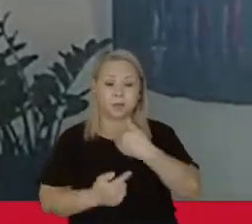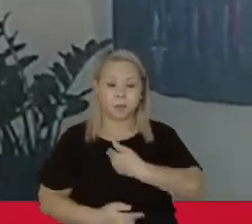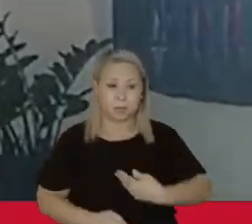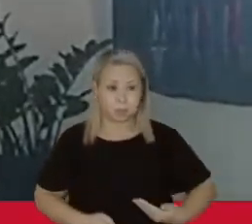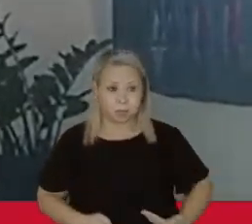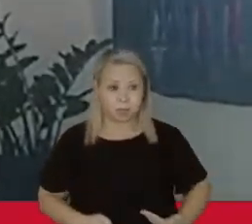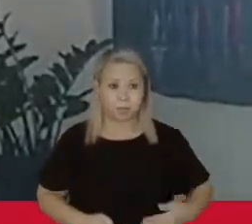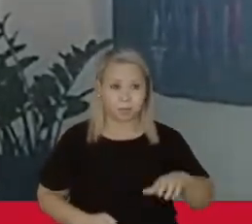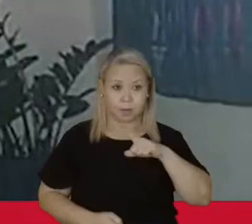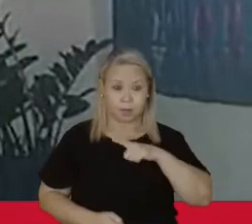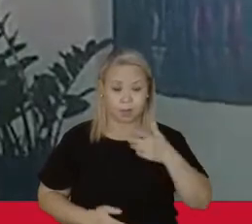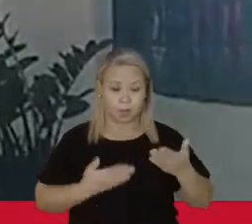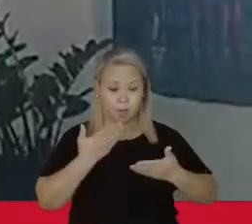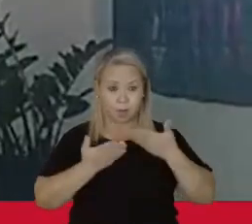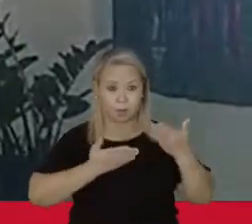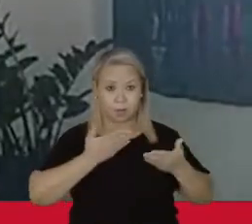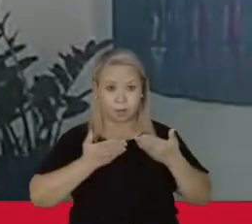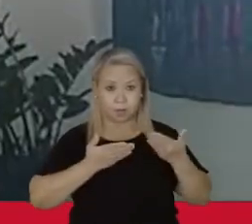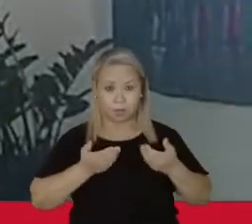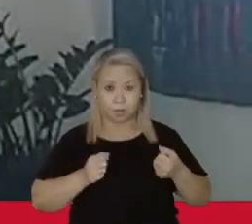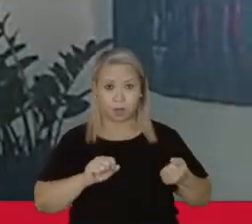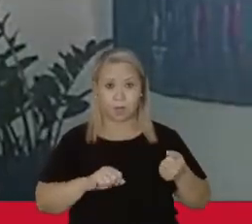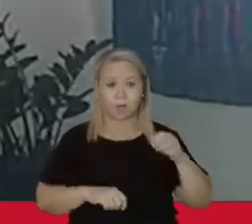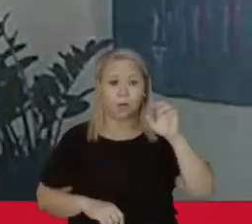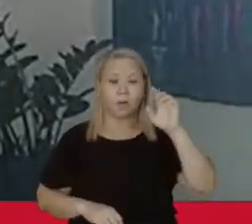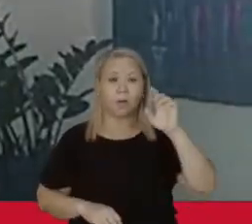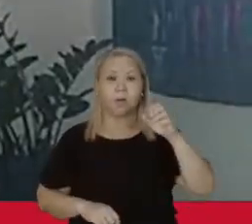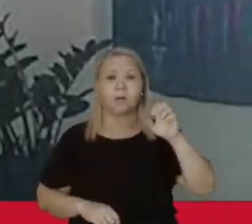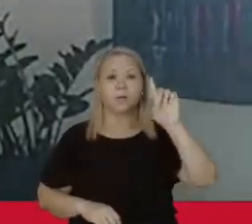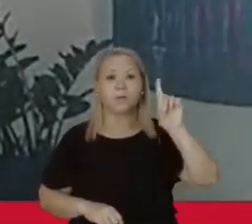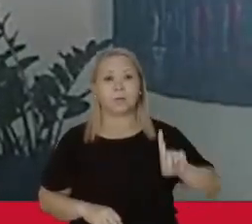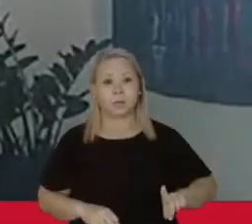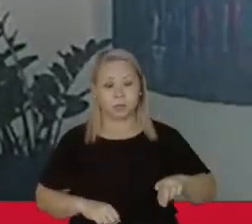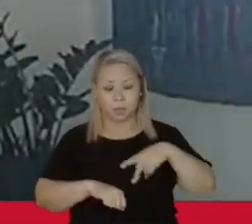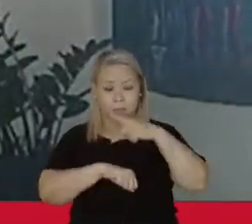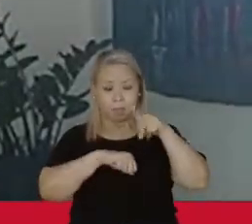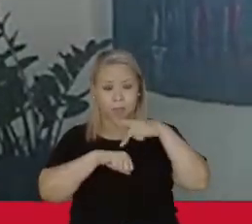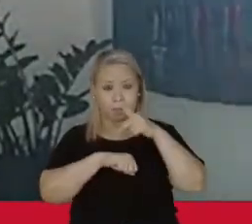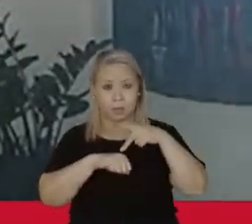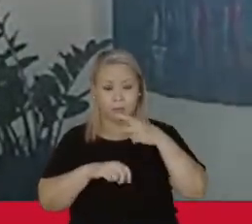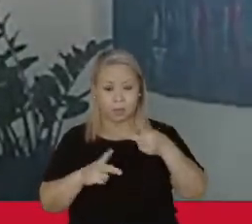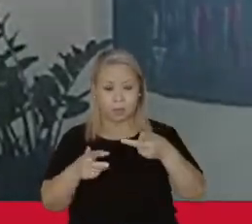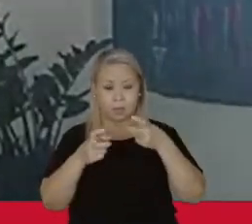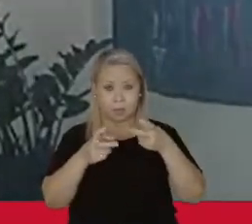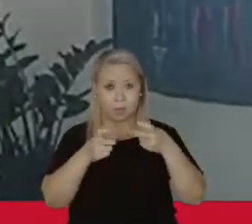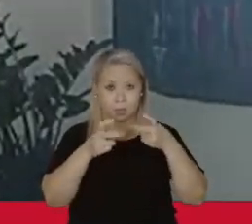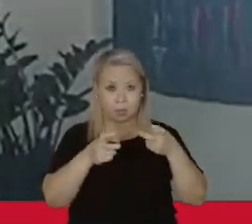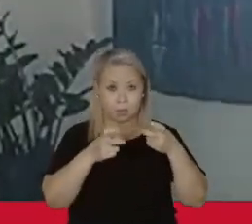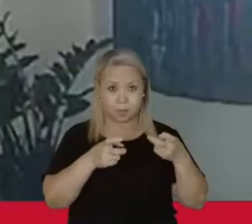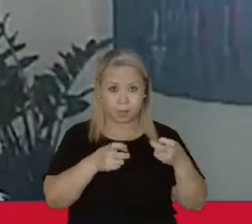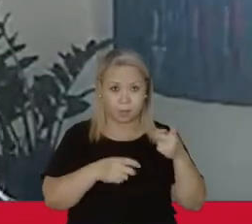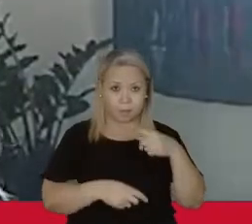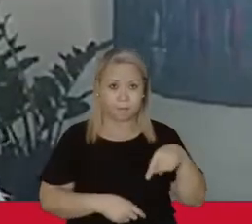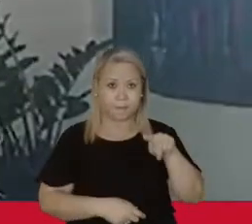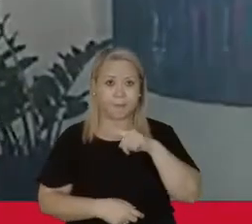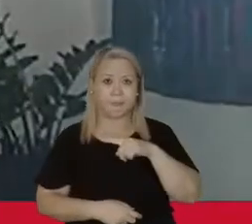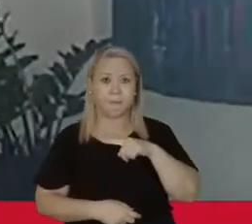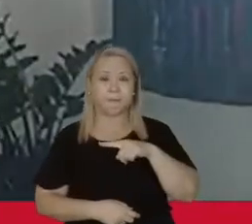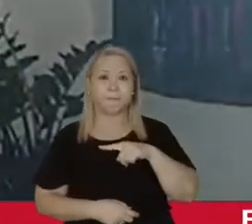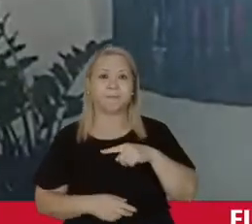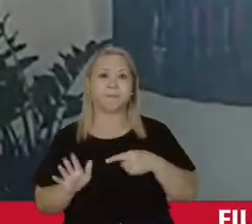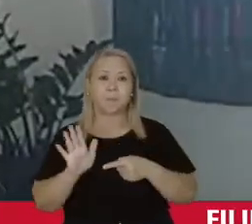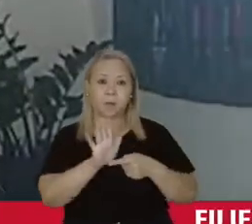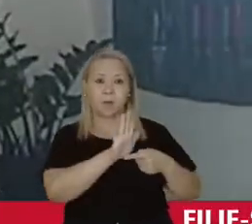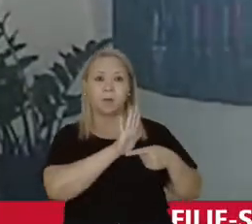governo, que tem uma articulação com a extrema-direita internacional, como a gente está vendo vergonhosa, como ficou